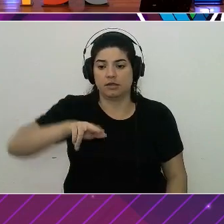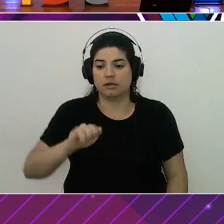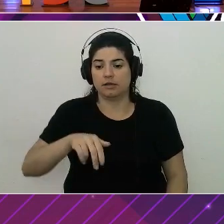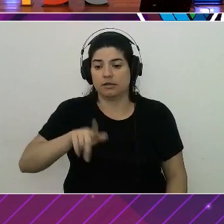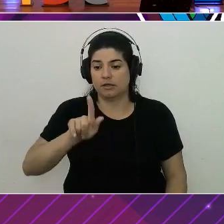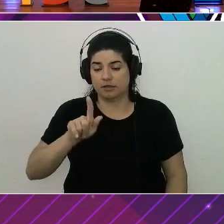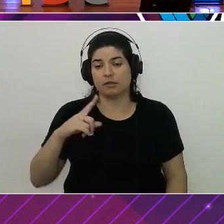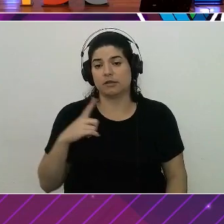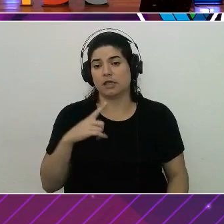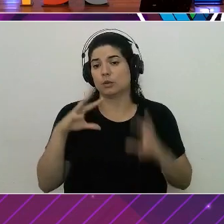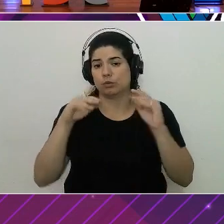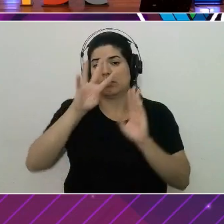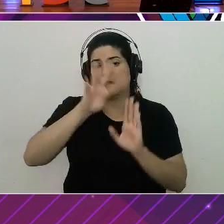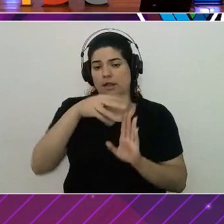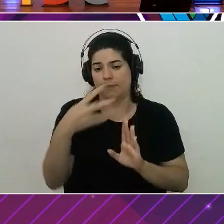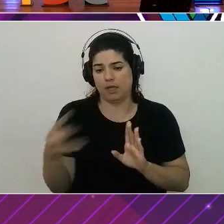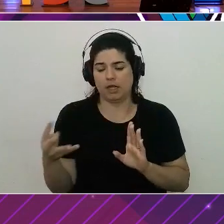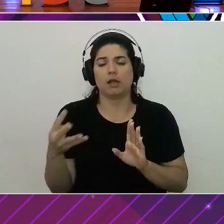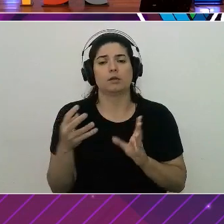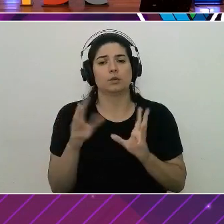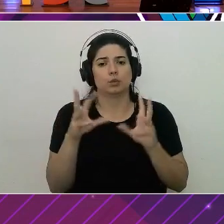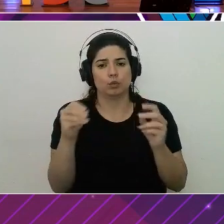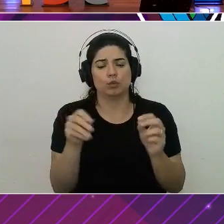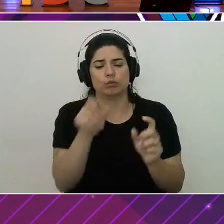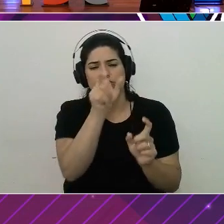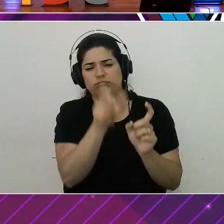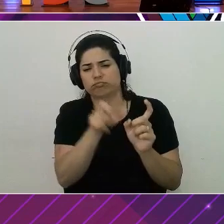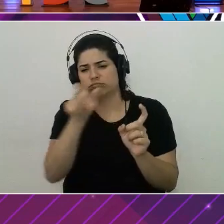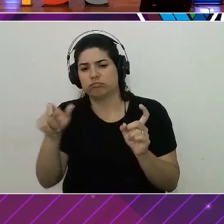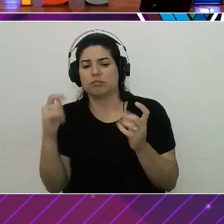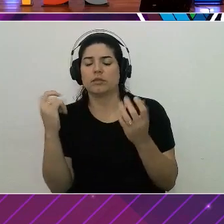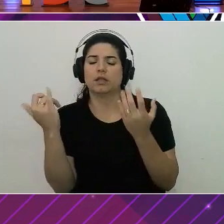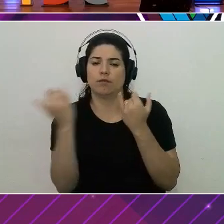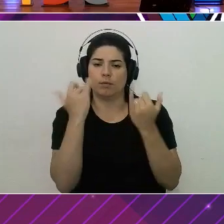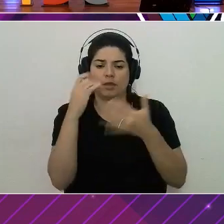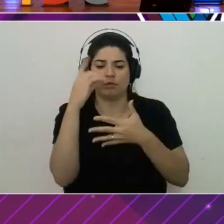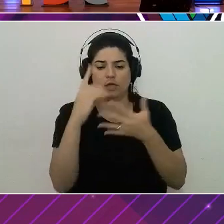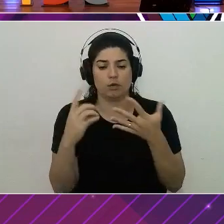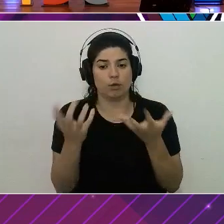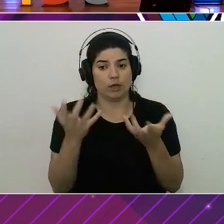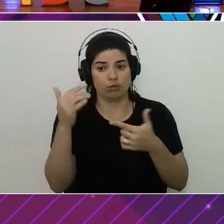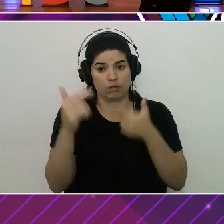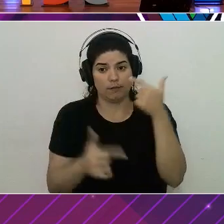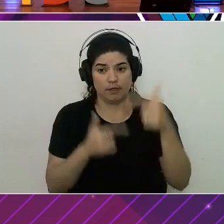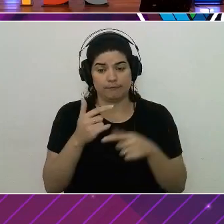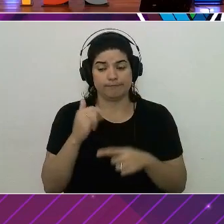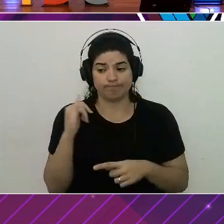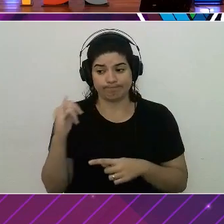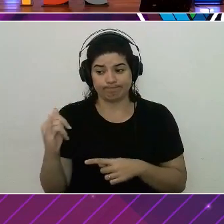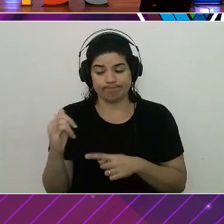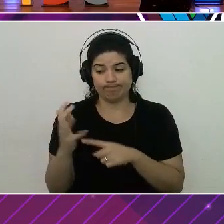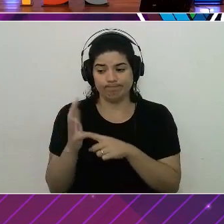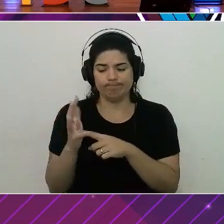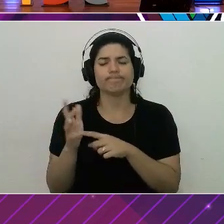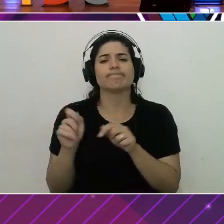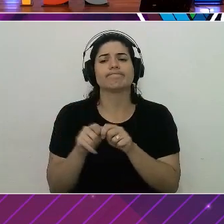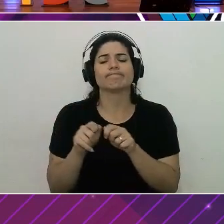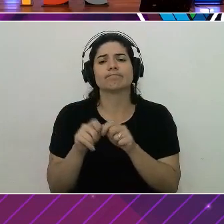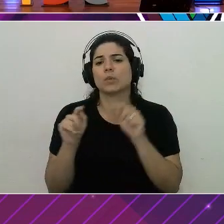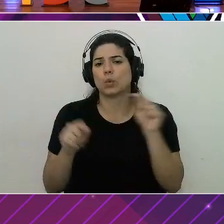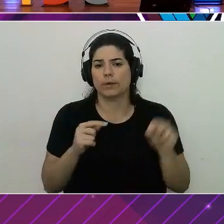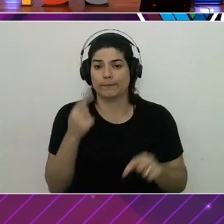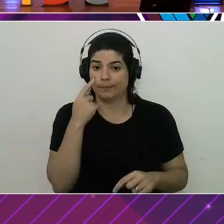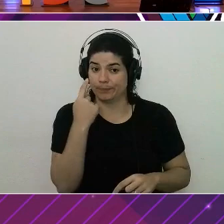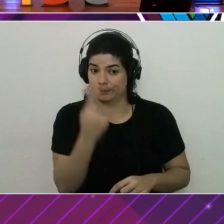aqueles dados que eu quero trabalhar, e eu simplesmente digo pro motor fazer o seguinte: olha, tá vendo essa tabela que